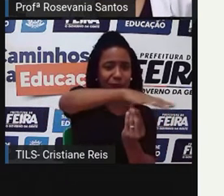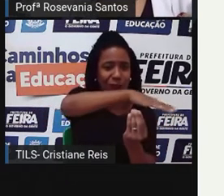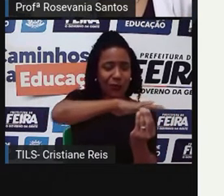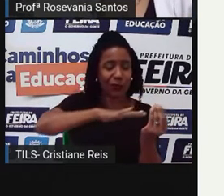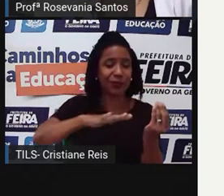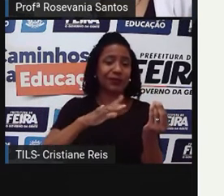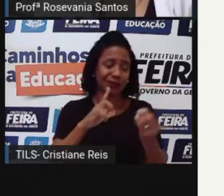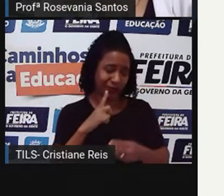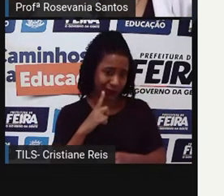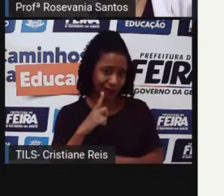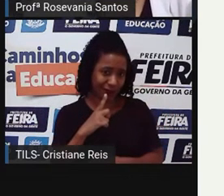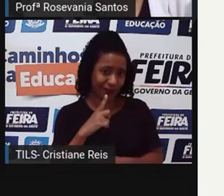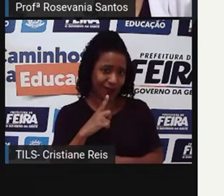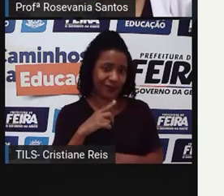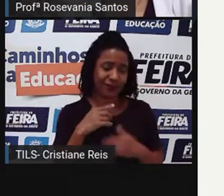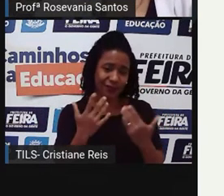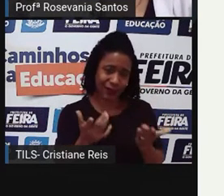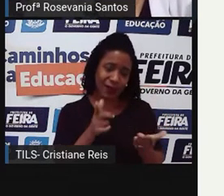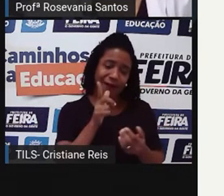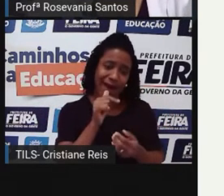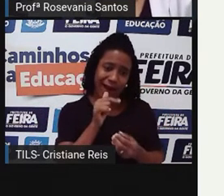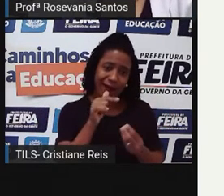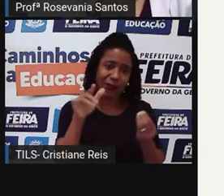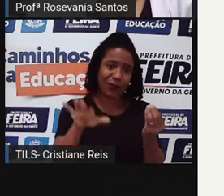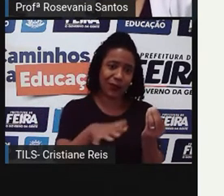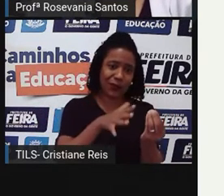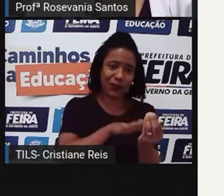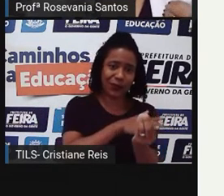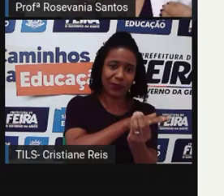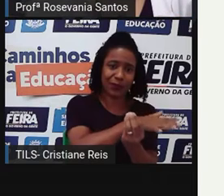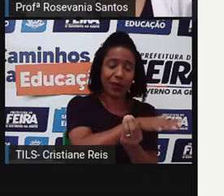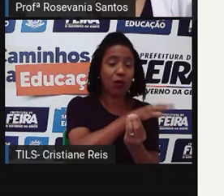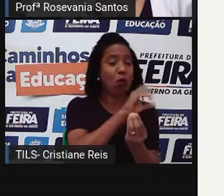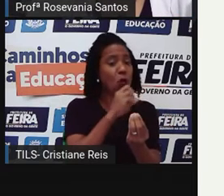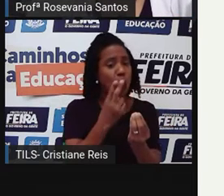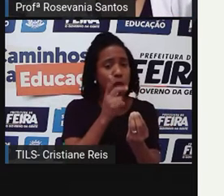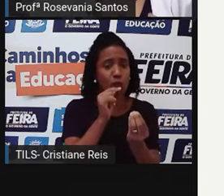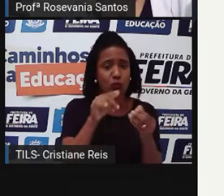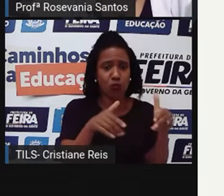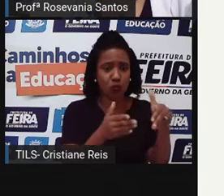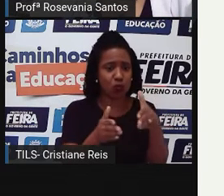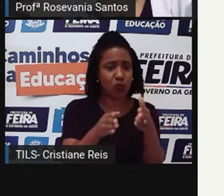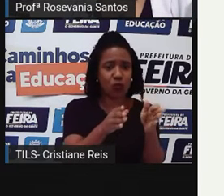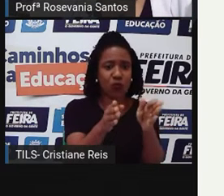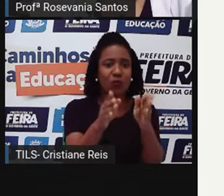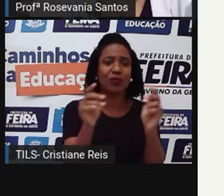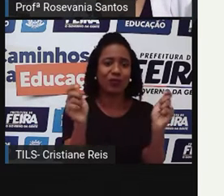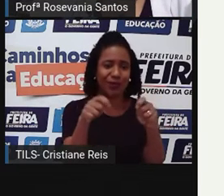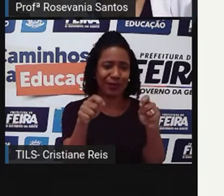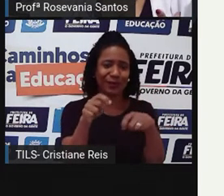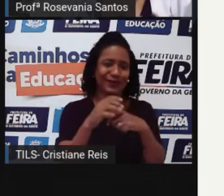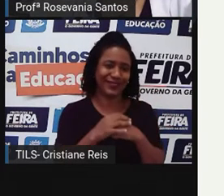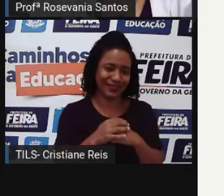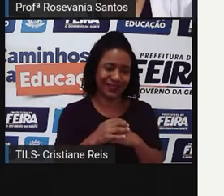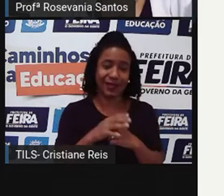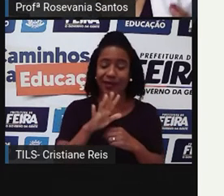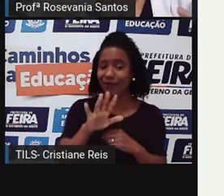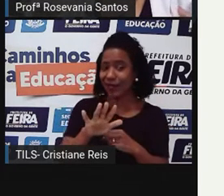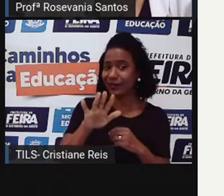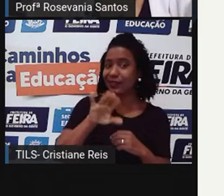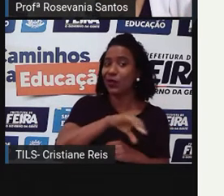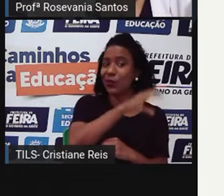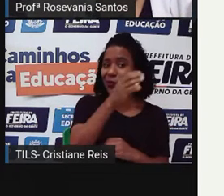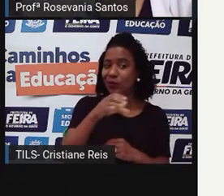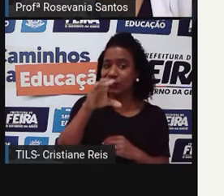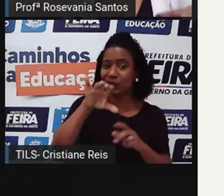mares, ou até mesmo, né, por água, né, de algum tipo de rio. Mas quando você fala de continente,